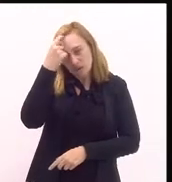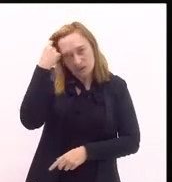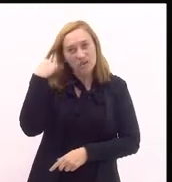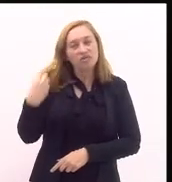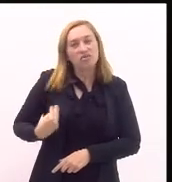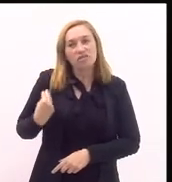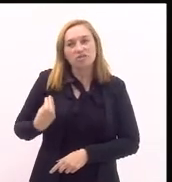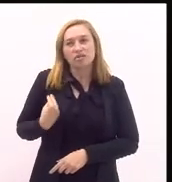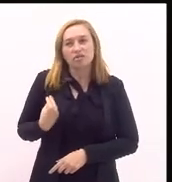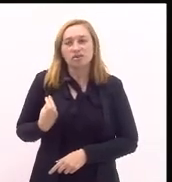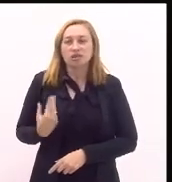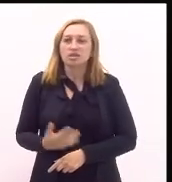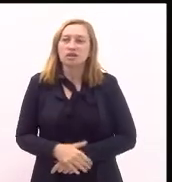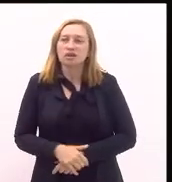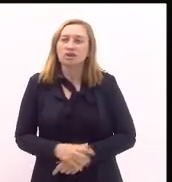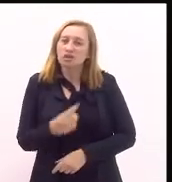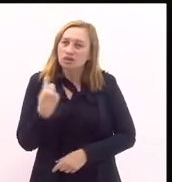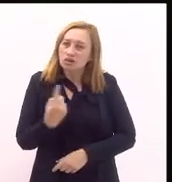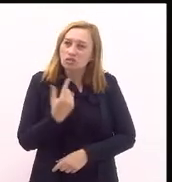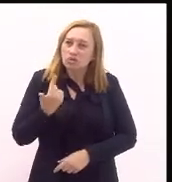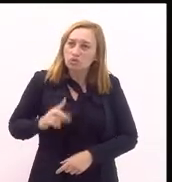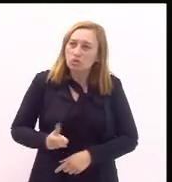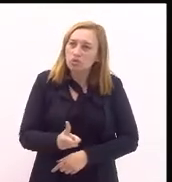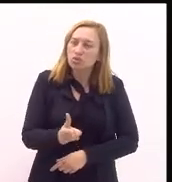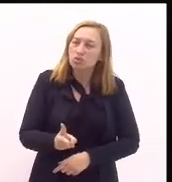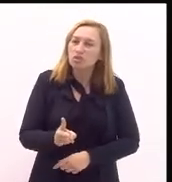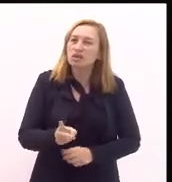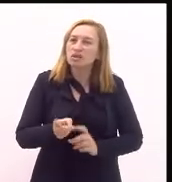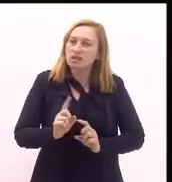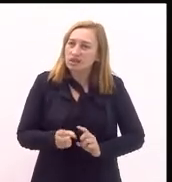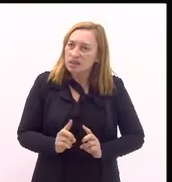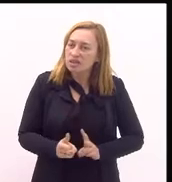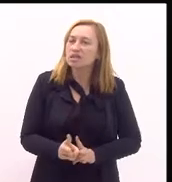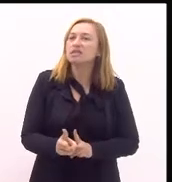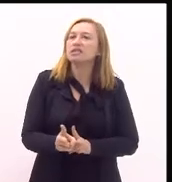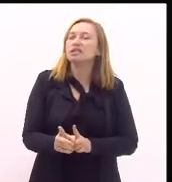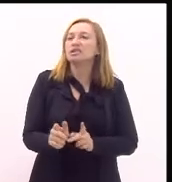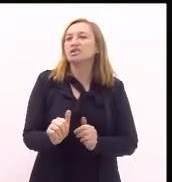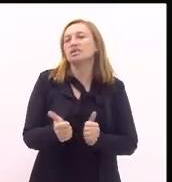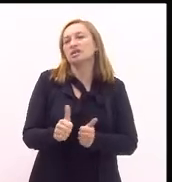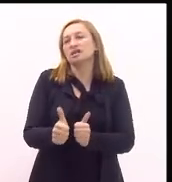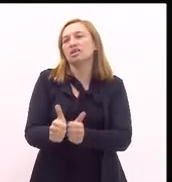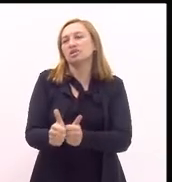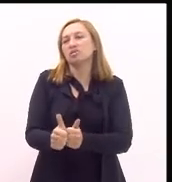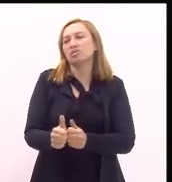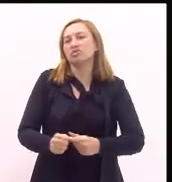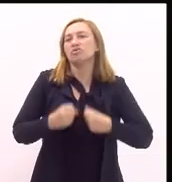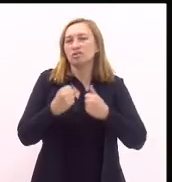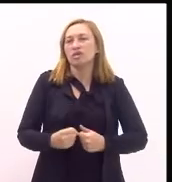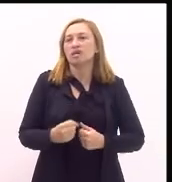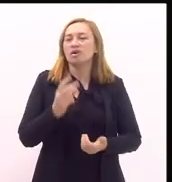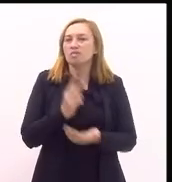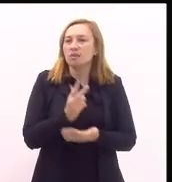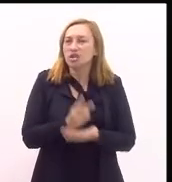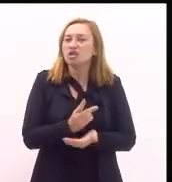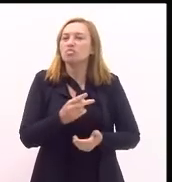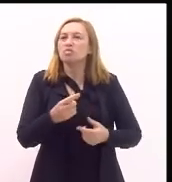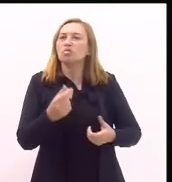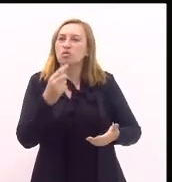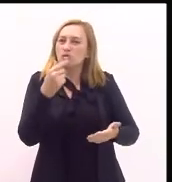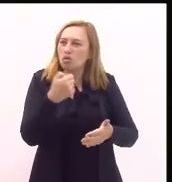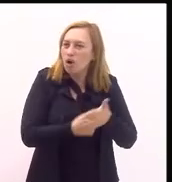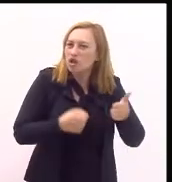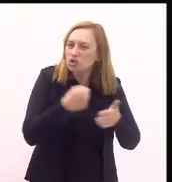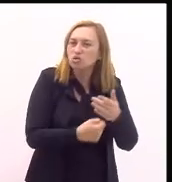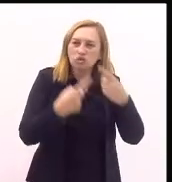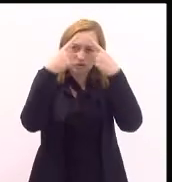vivos né para que a gente continue seguindo continue firme apesar das lutas das violências